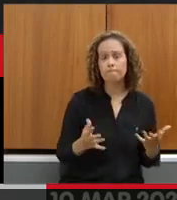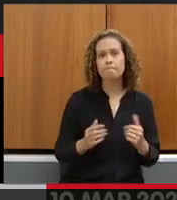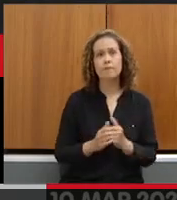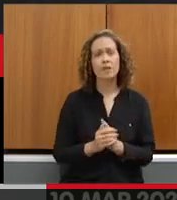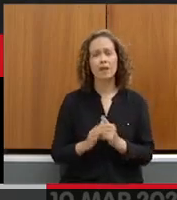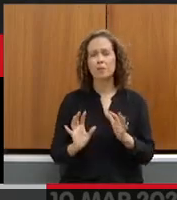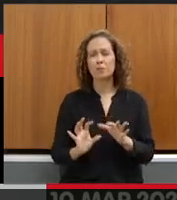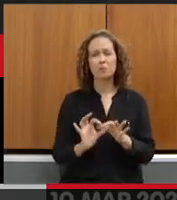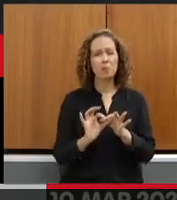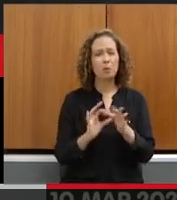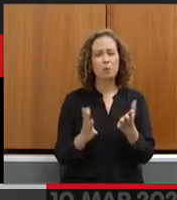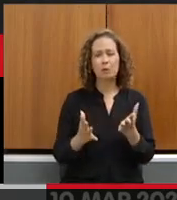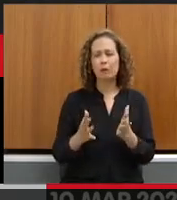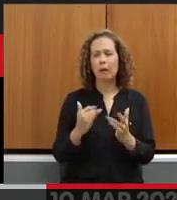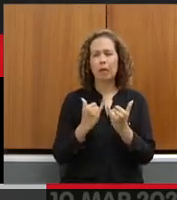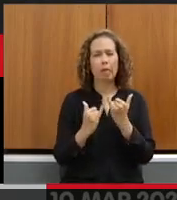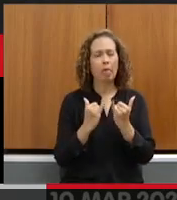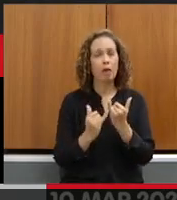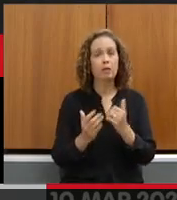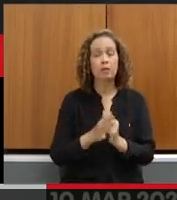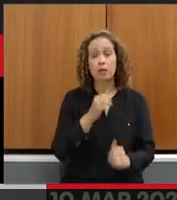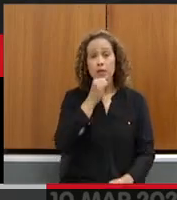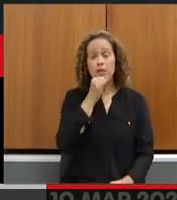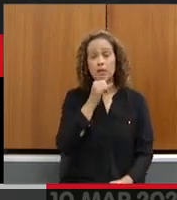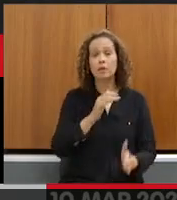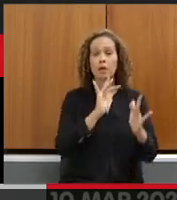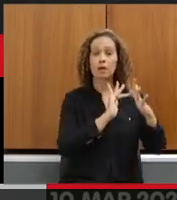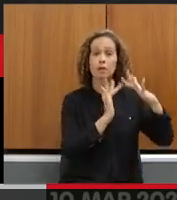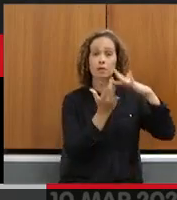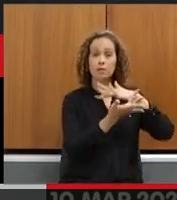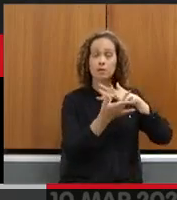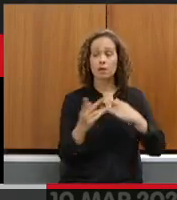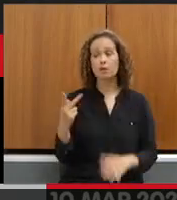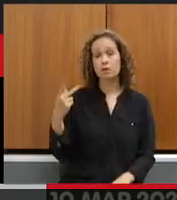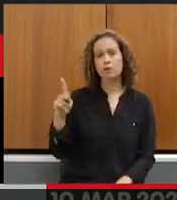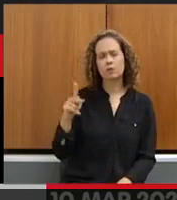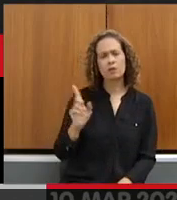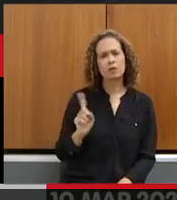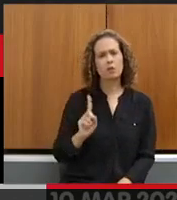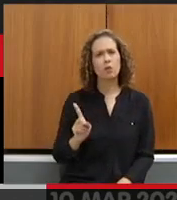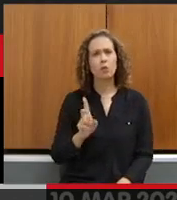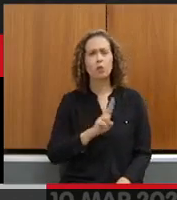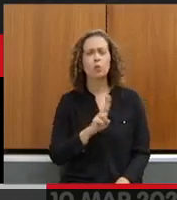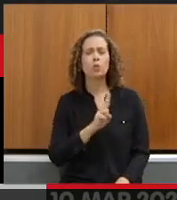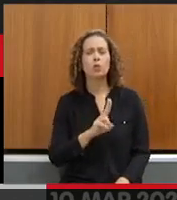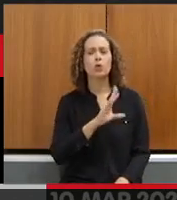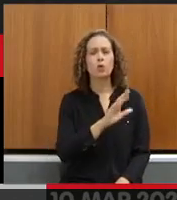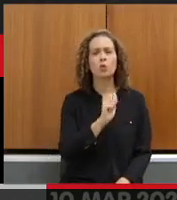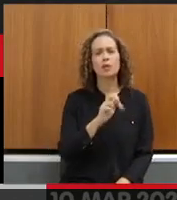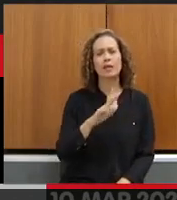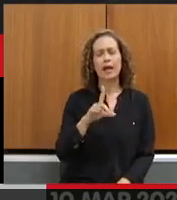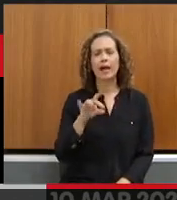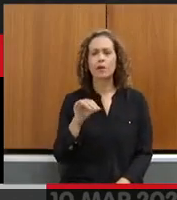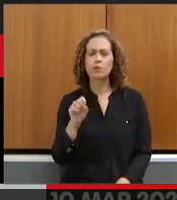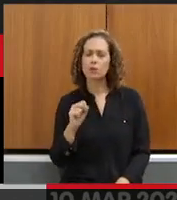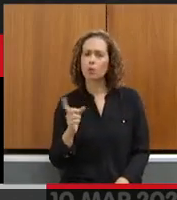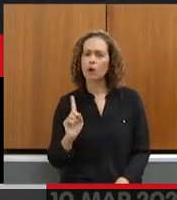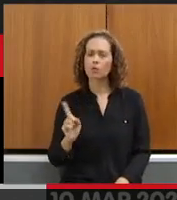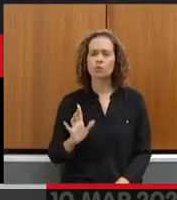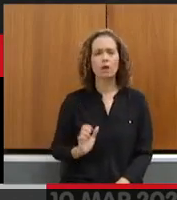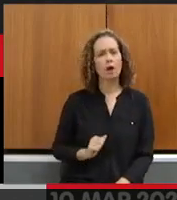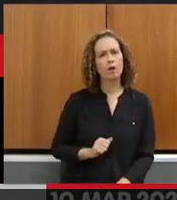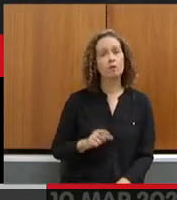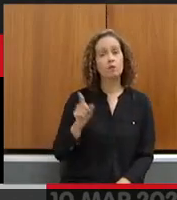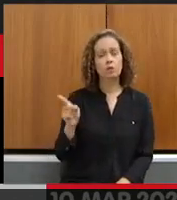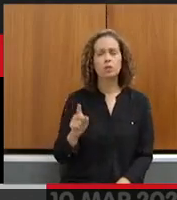conferir aquilo que me foi enviado por um colega a rede social do senhor o senhor não assina como Carlos Eduardo será cima como doutor Carlos Eduardo